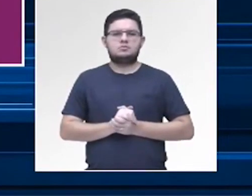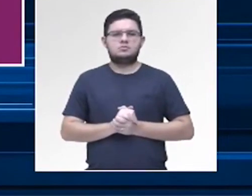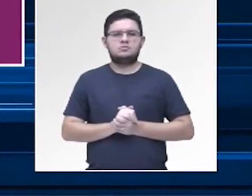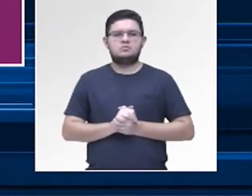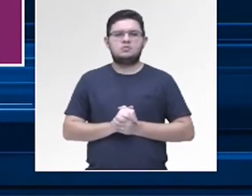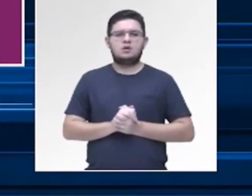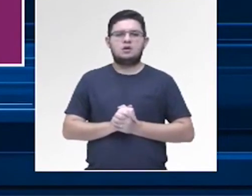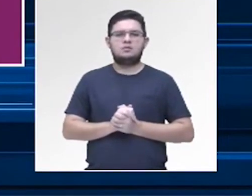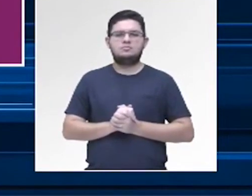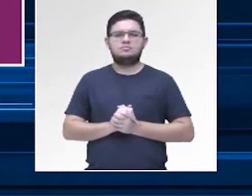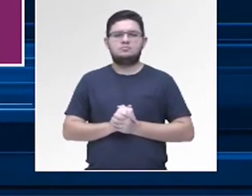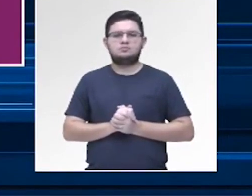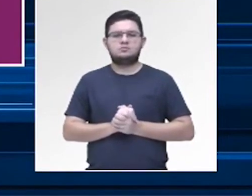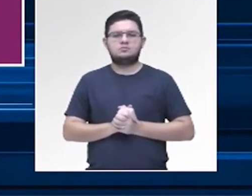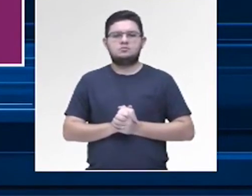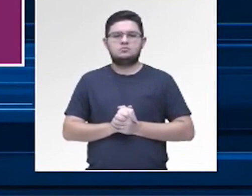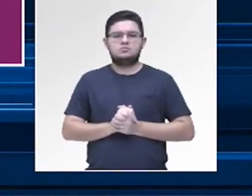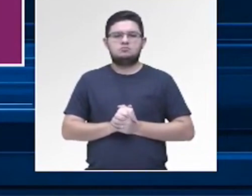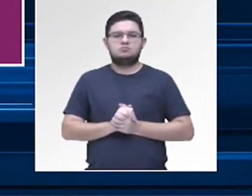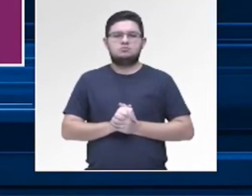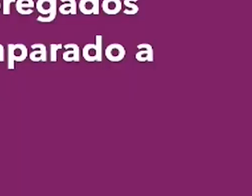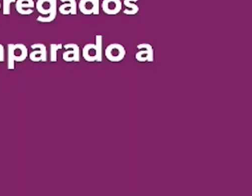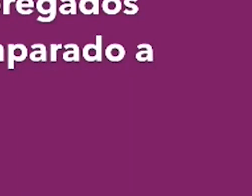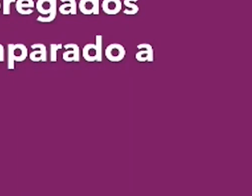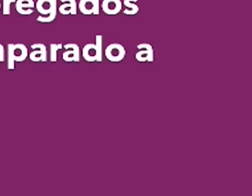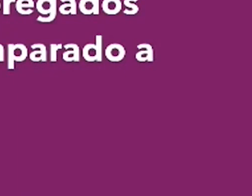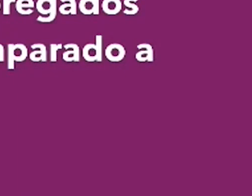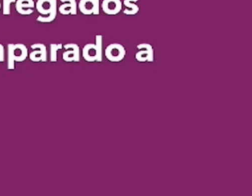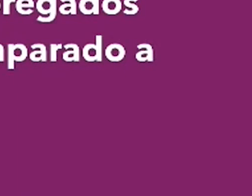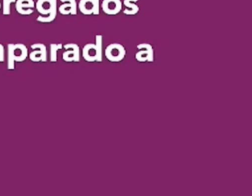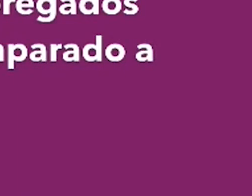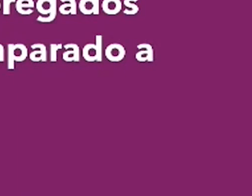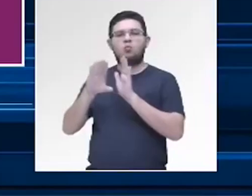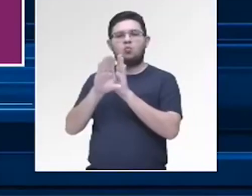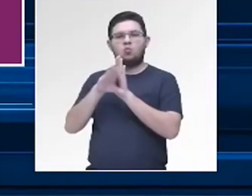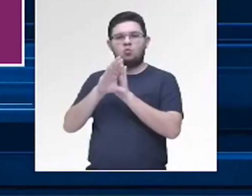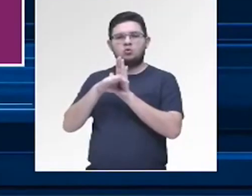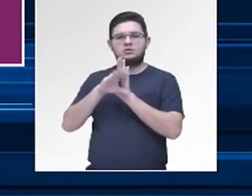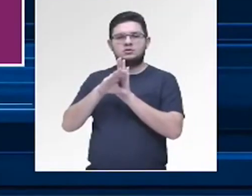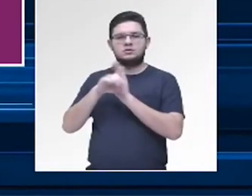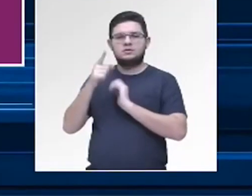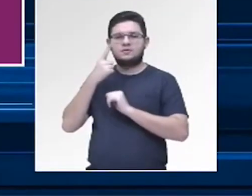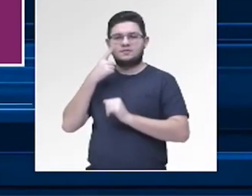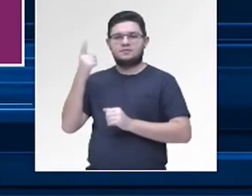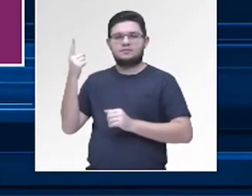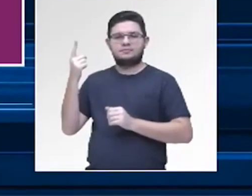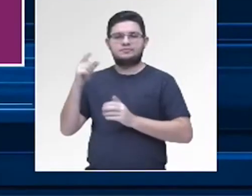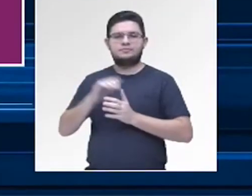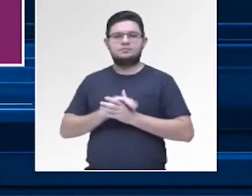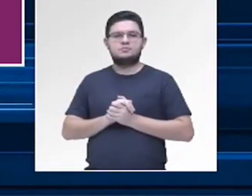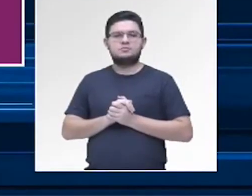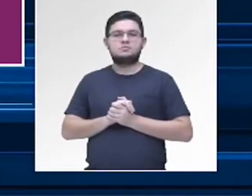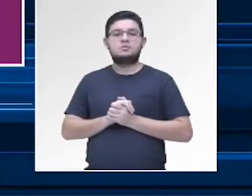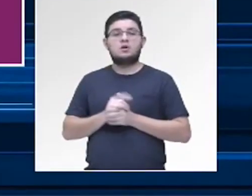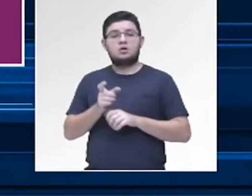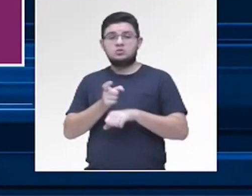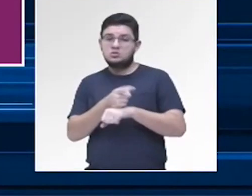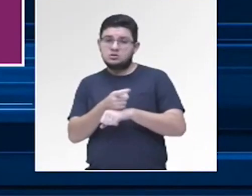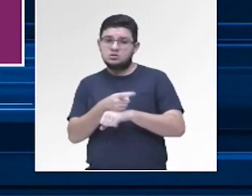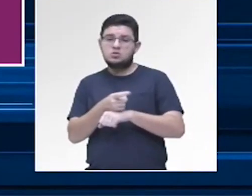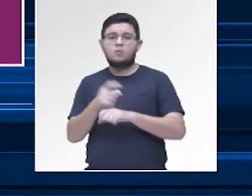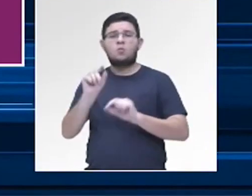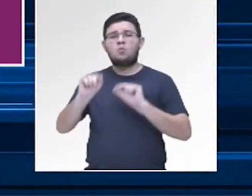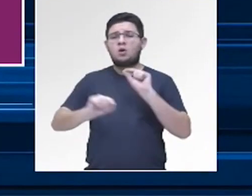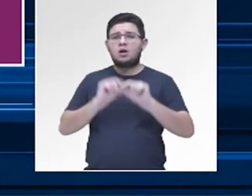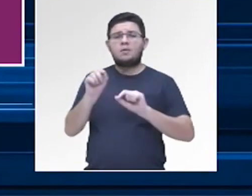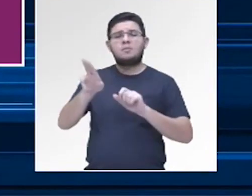Grammar, comparative, superlative, né? Olha só a definição dos superlativos aí, ó. Os adjetivos superlativos são utilizados